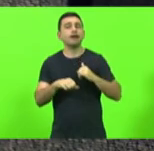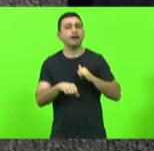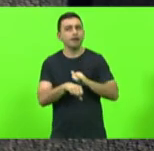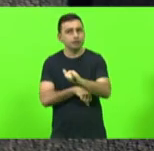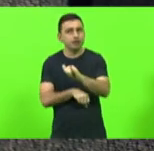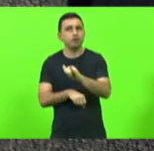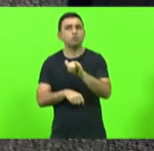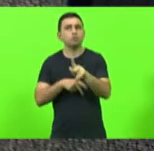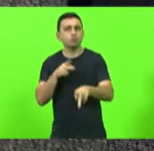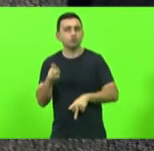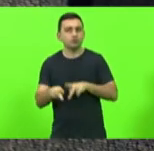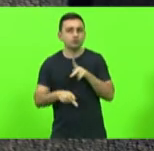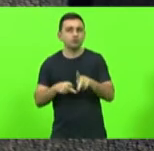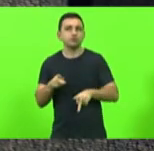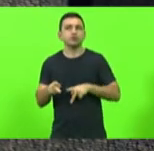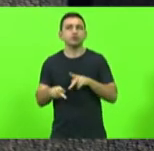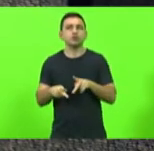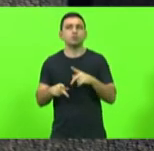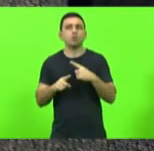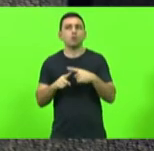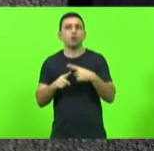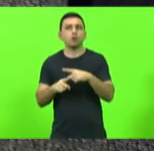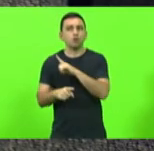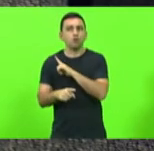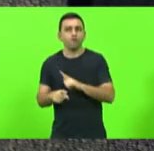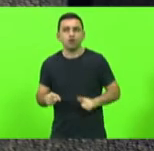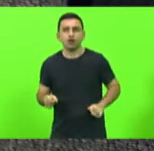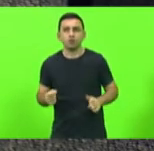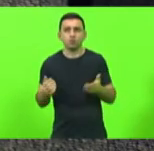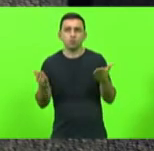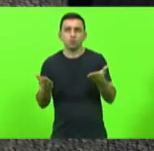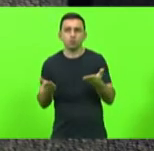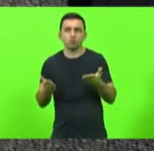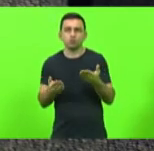foi enganado, porque este governo hoje, o preço da